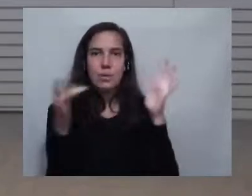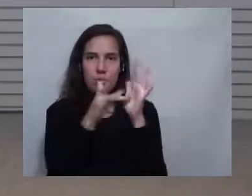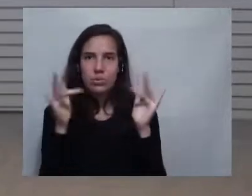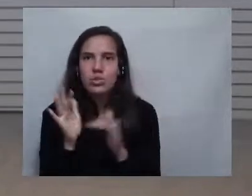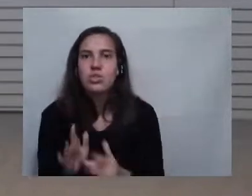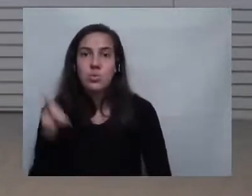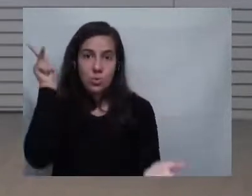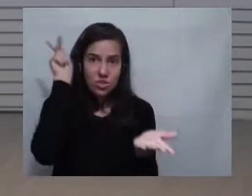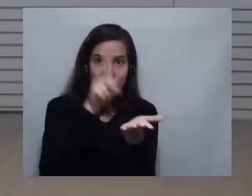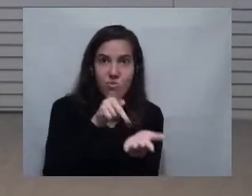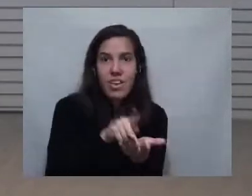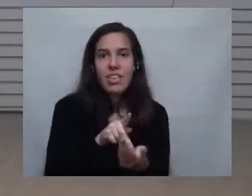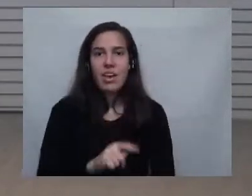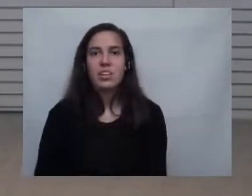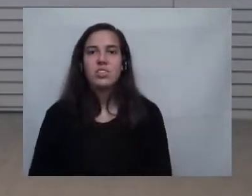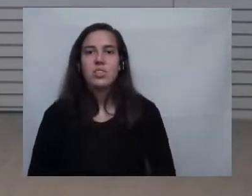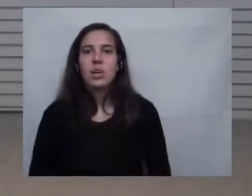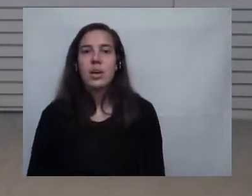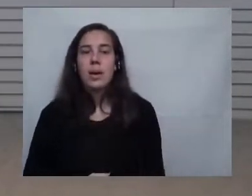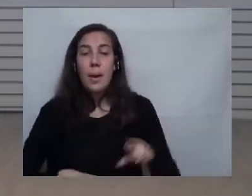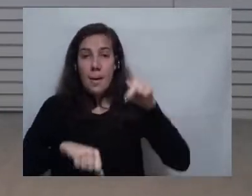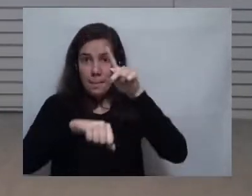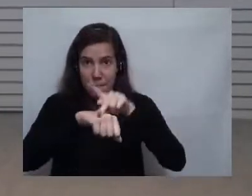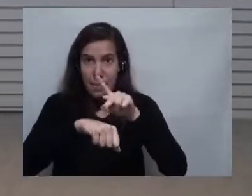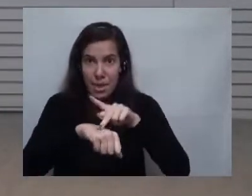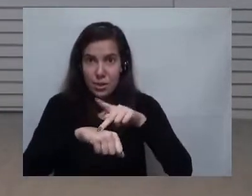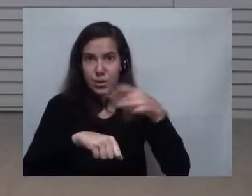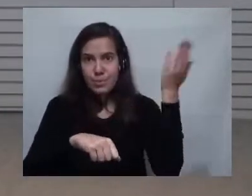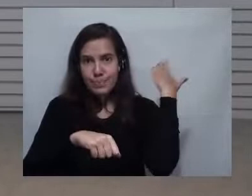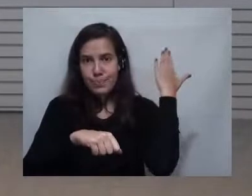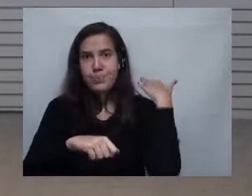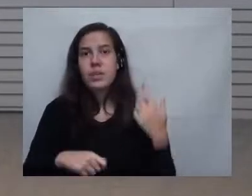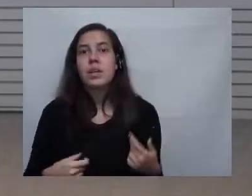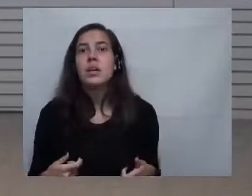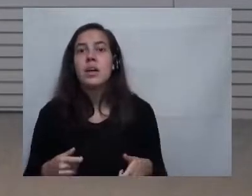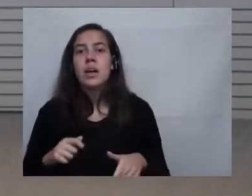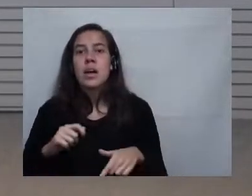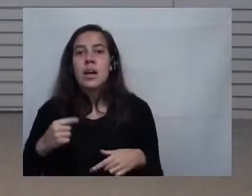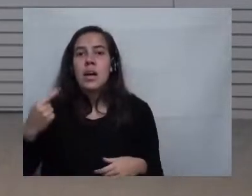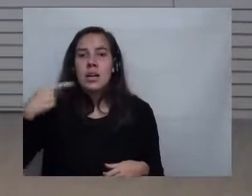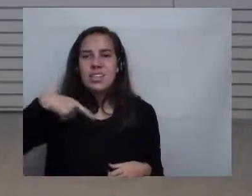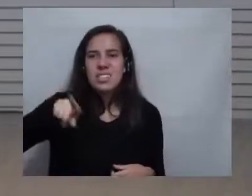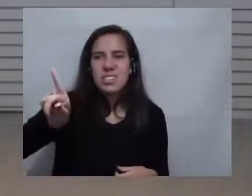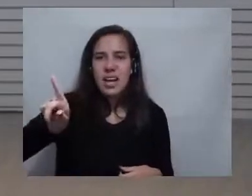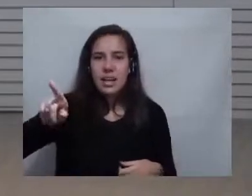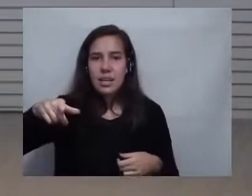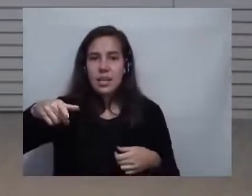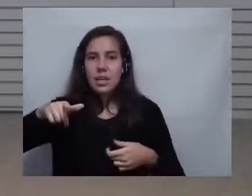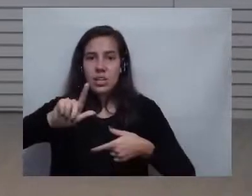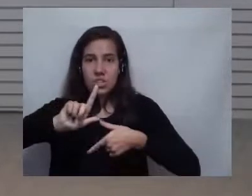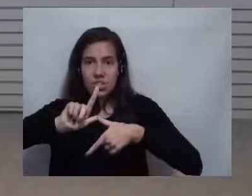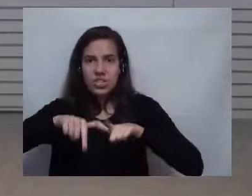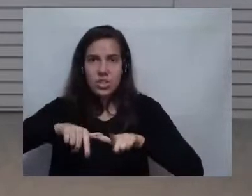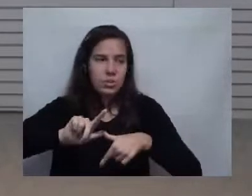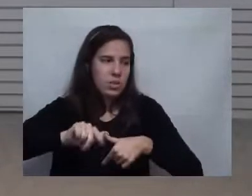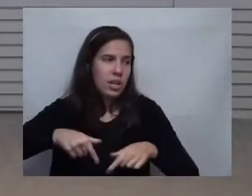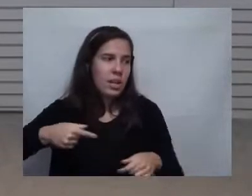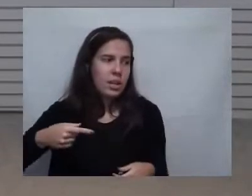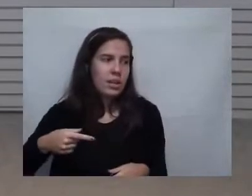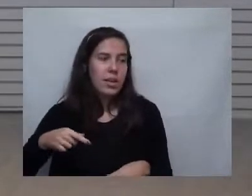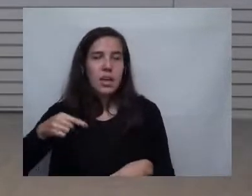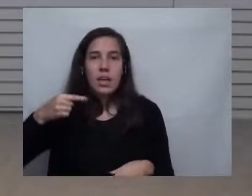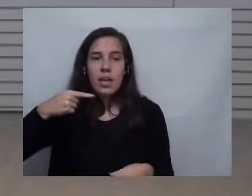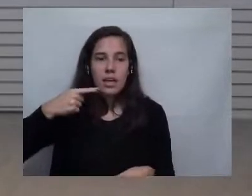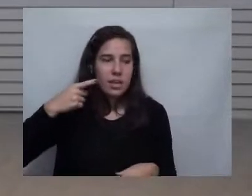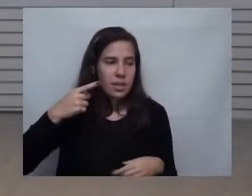contexto social e Pedro Então sai de Jerusalém e vai ao Oeste para o meio do mar